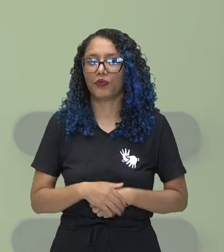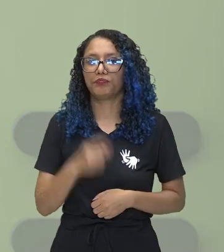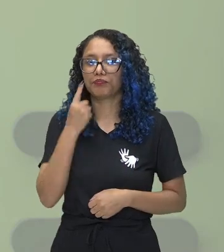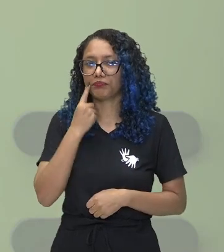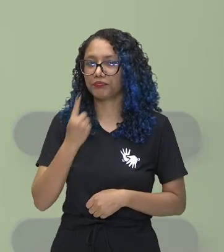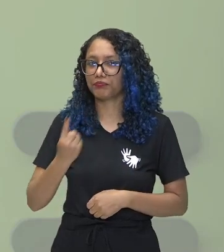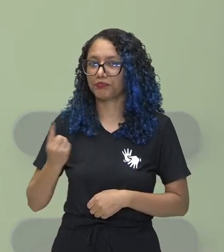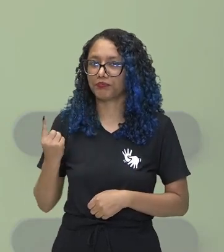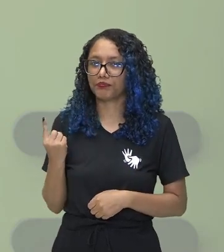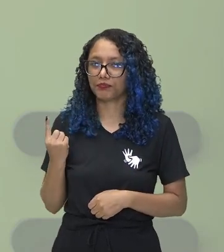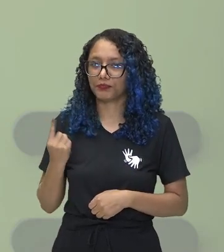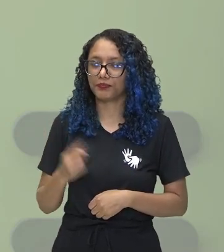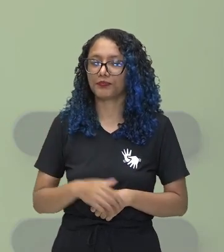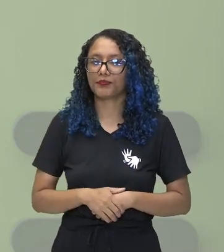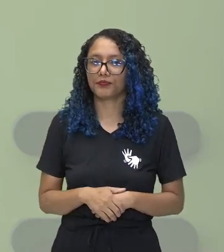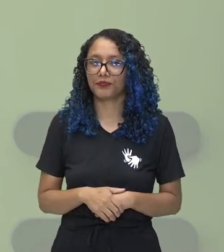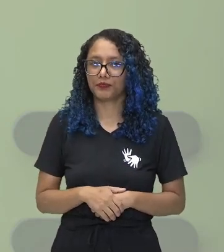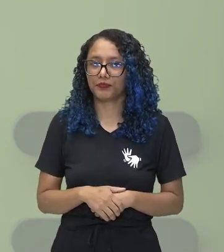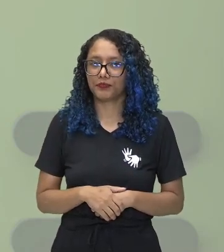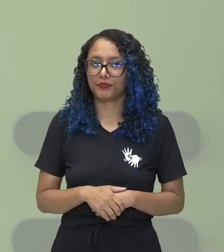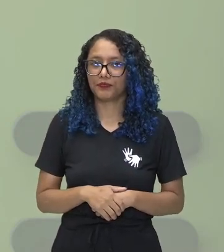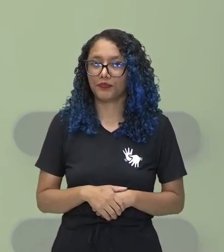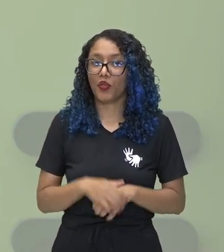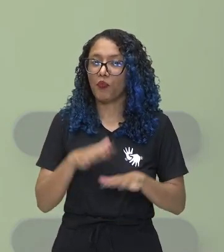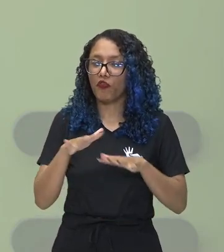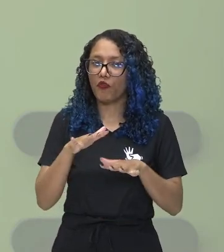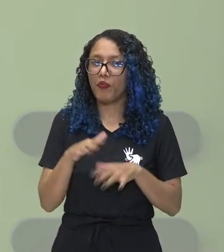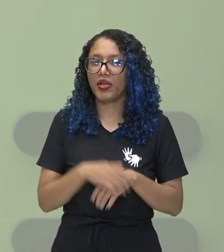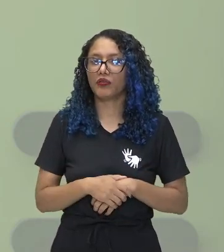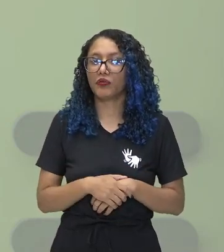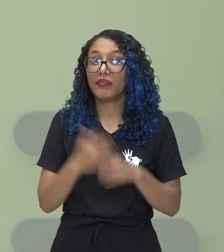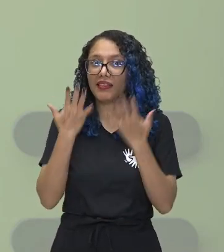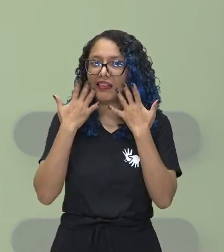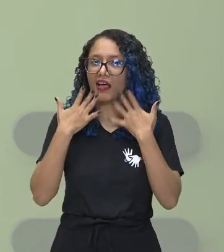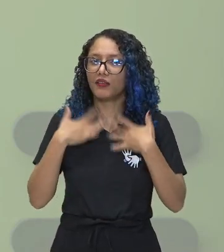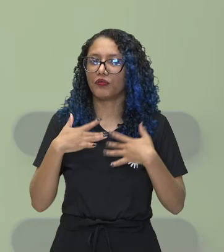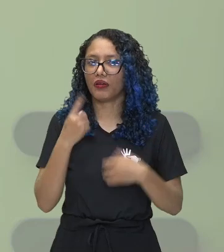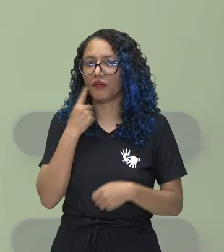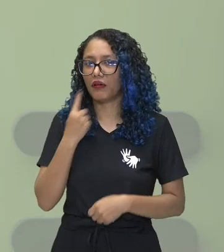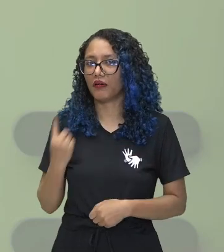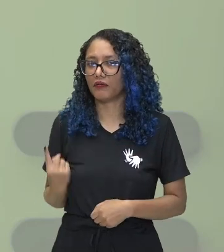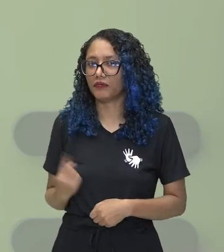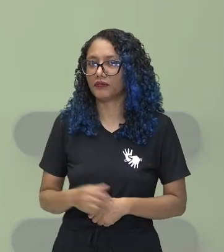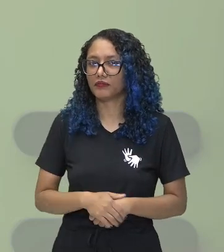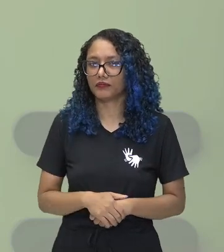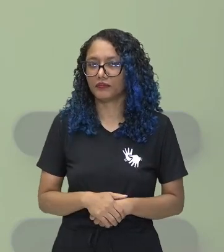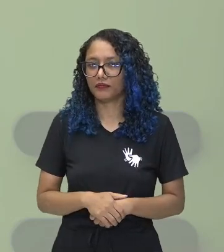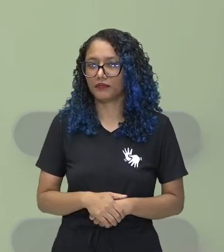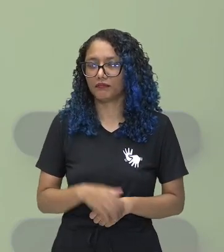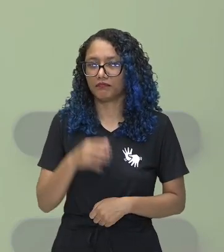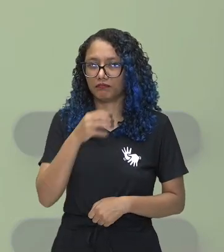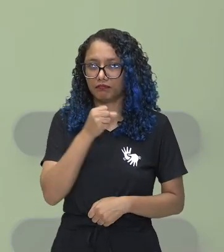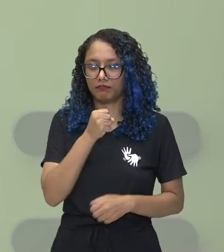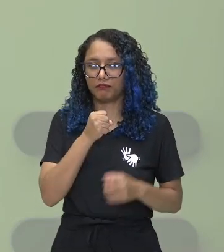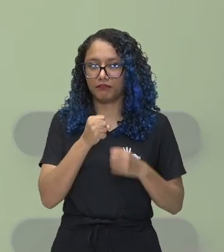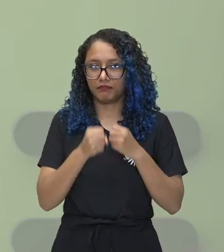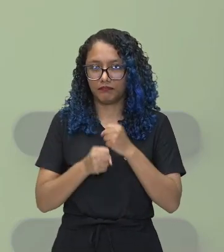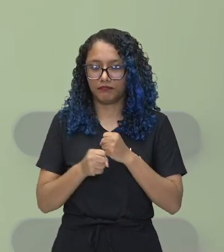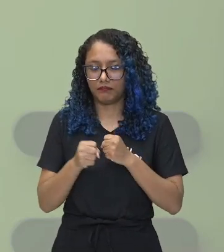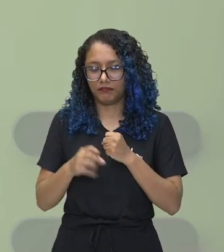como se são movimentos involuntários. É como se fizesse isso aqui, olha. Ele